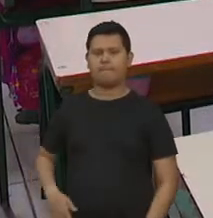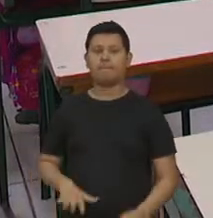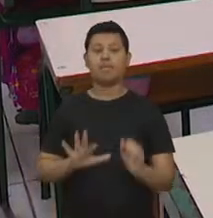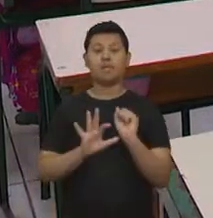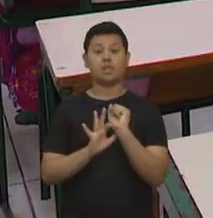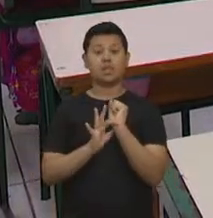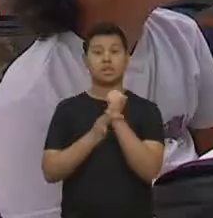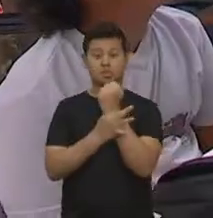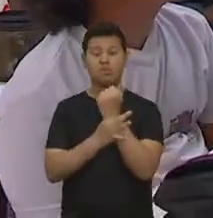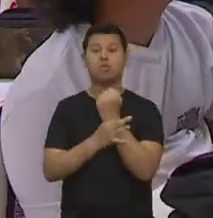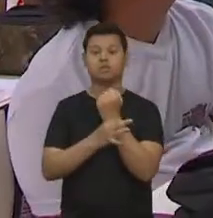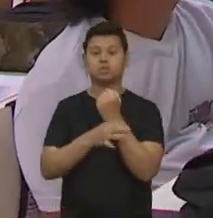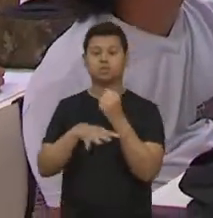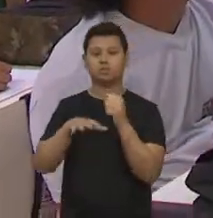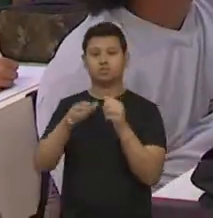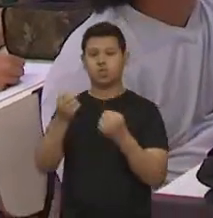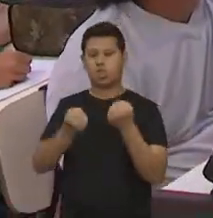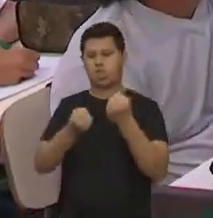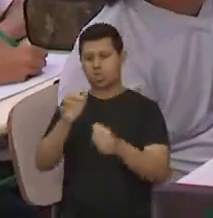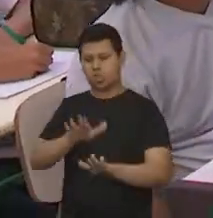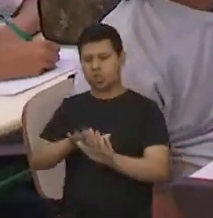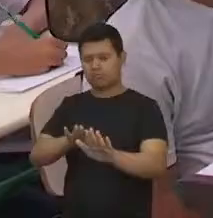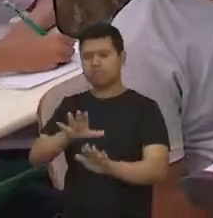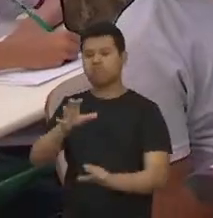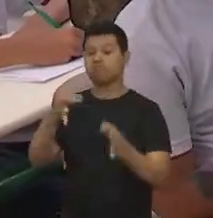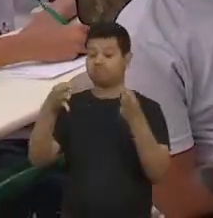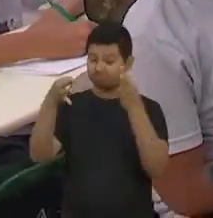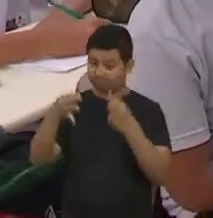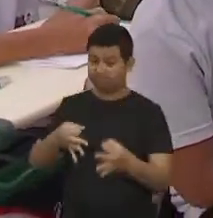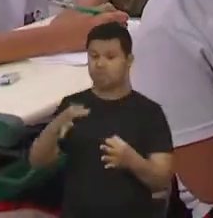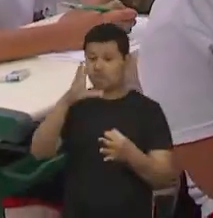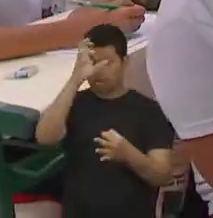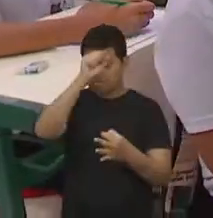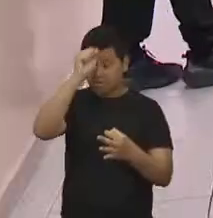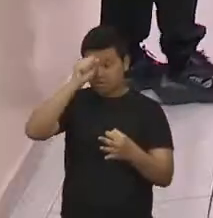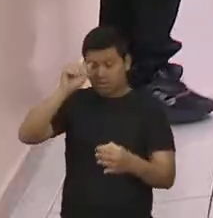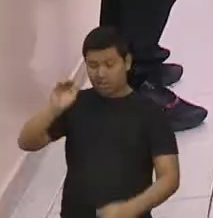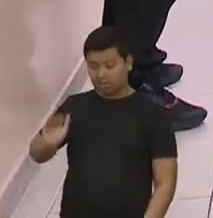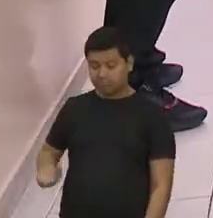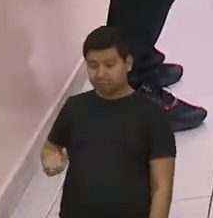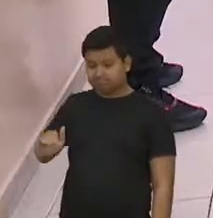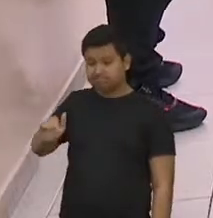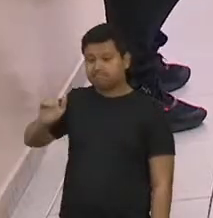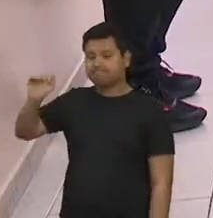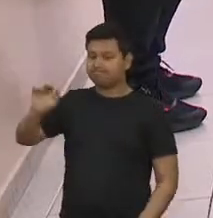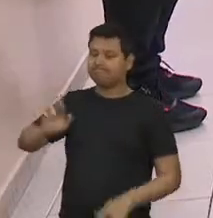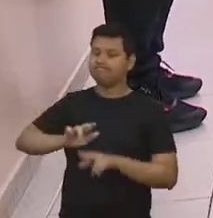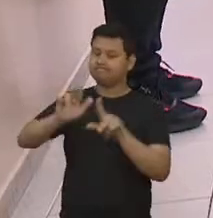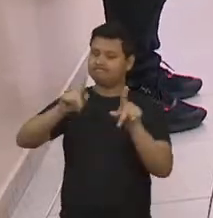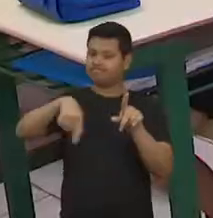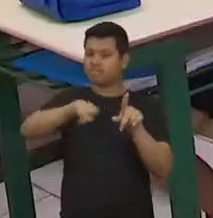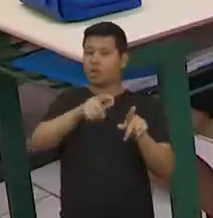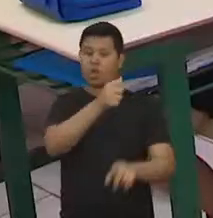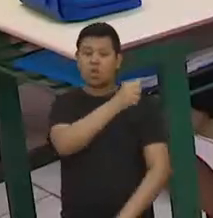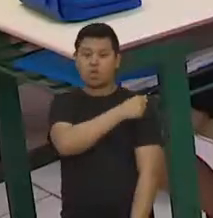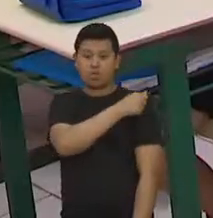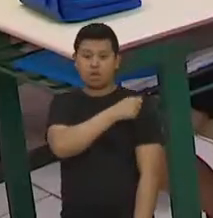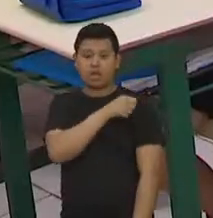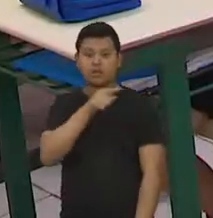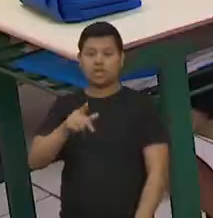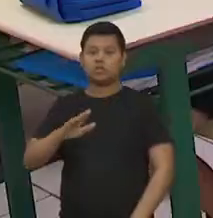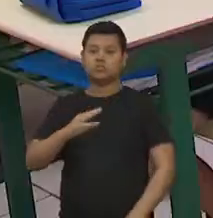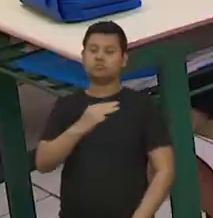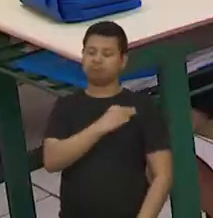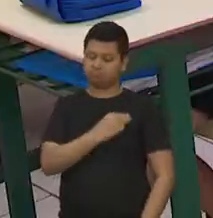é coisa séria e aprender desde cedo faz toda a diferença. Os alunos da rede municipal estão vivendo